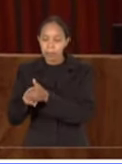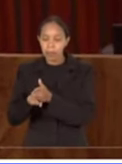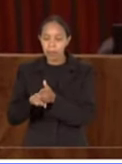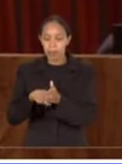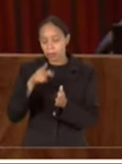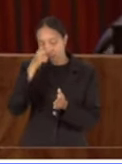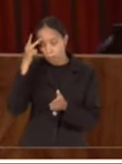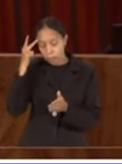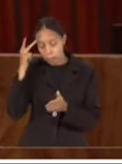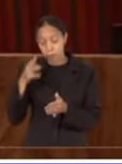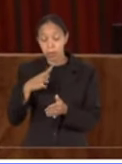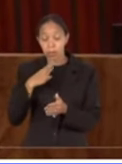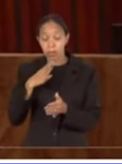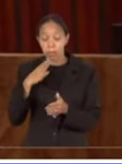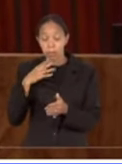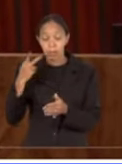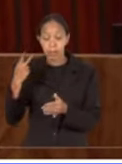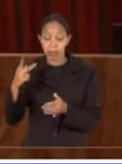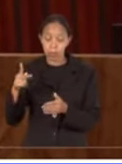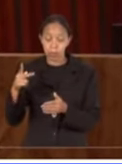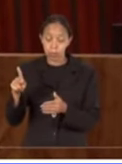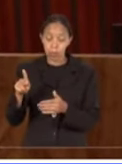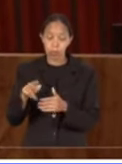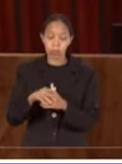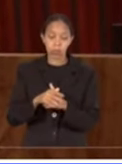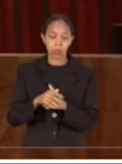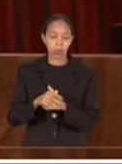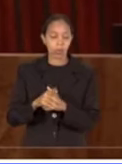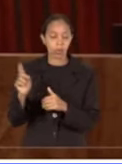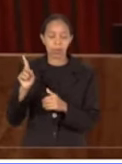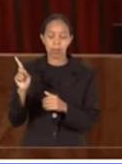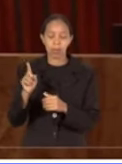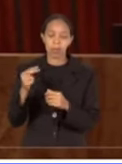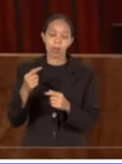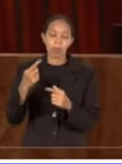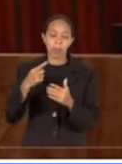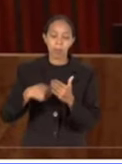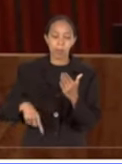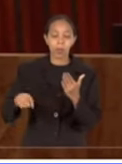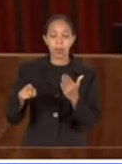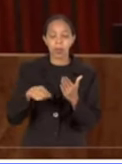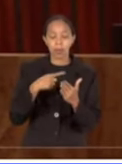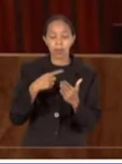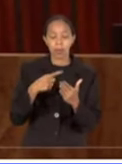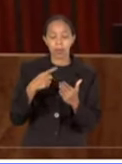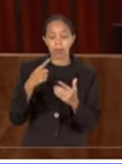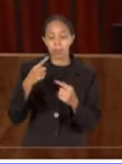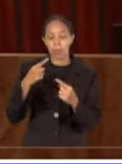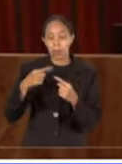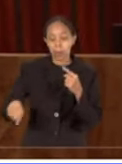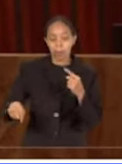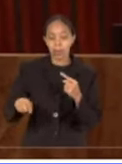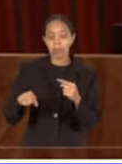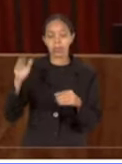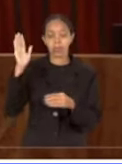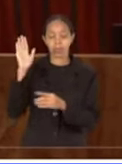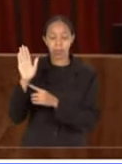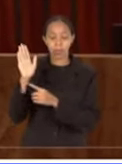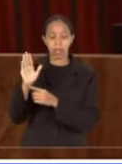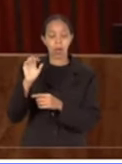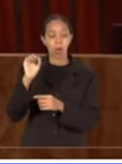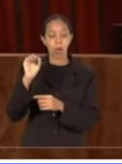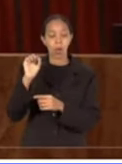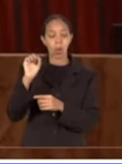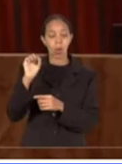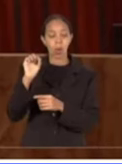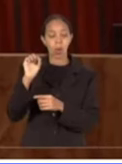e reconhecimento da sua inelegibilidade por 8 anos para o primeiro e segundo